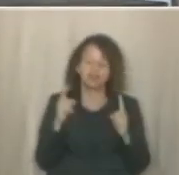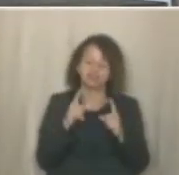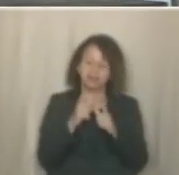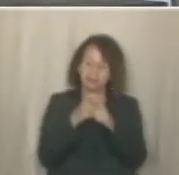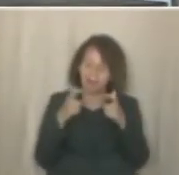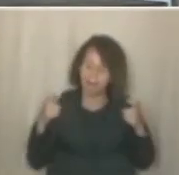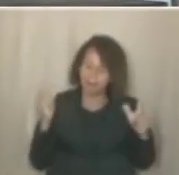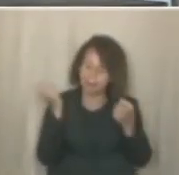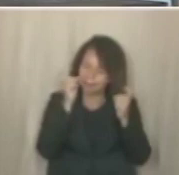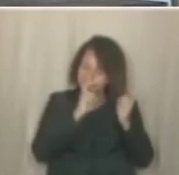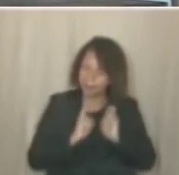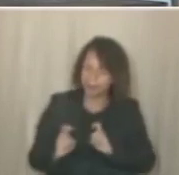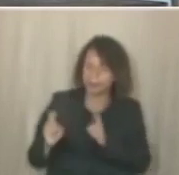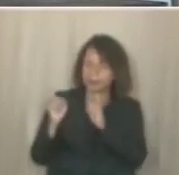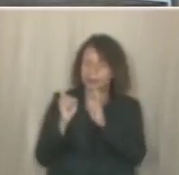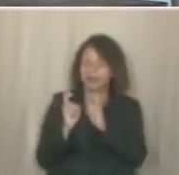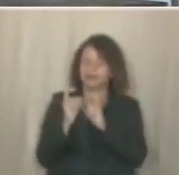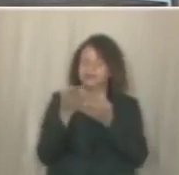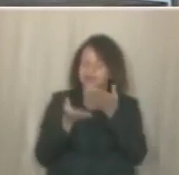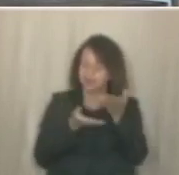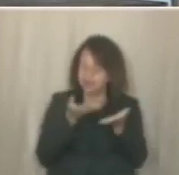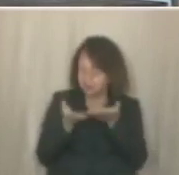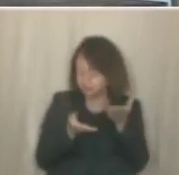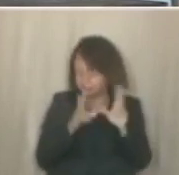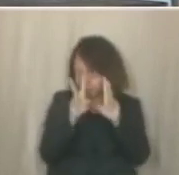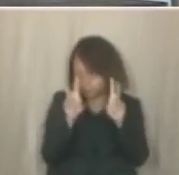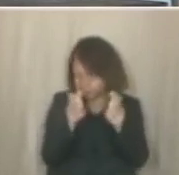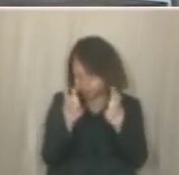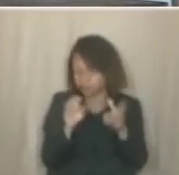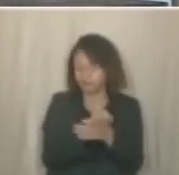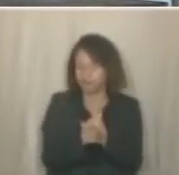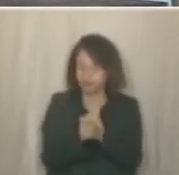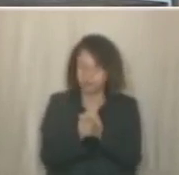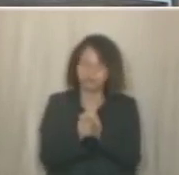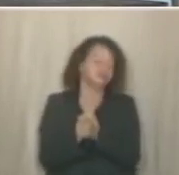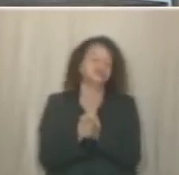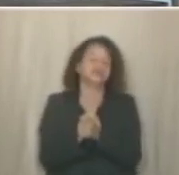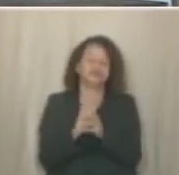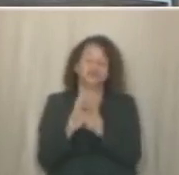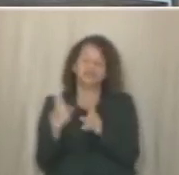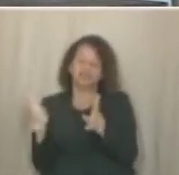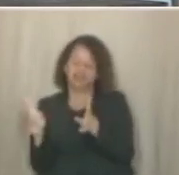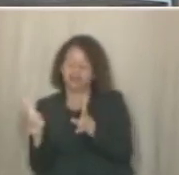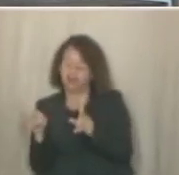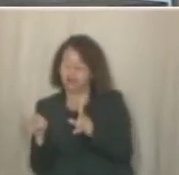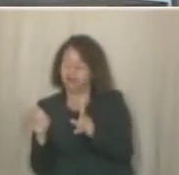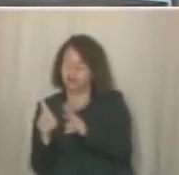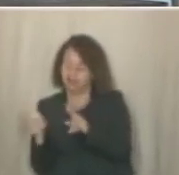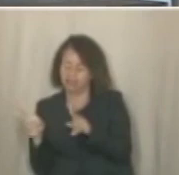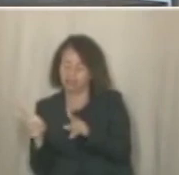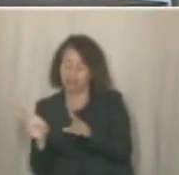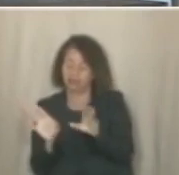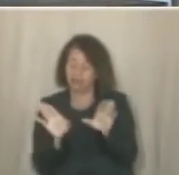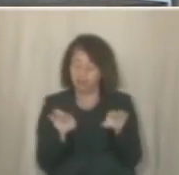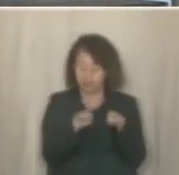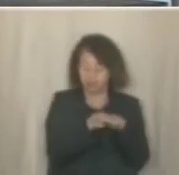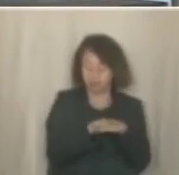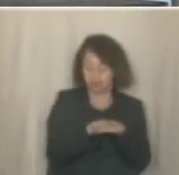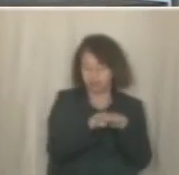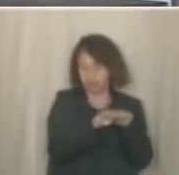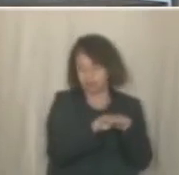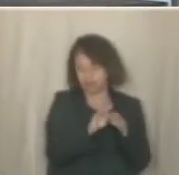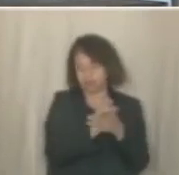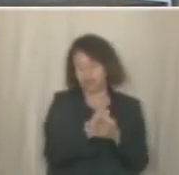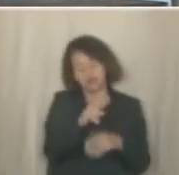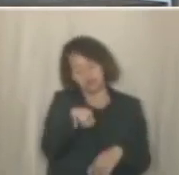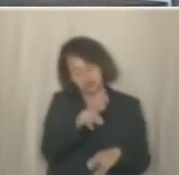ampla discussão e tratar, como eu disse aqui, os diferentes como diferentes. É isso que